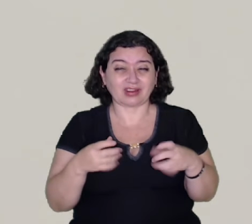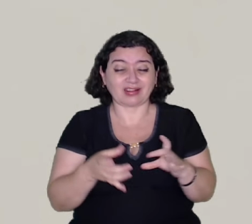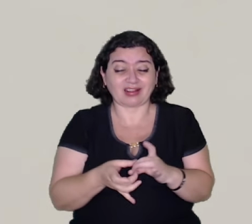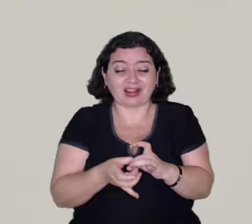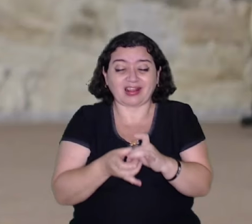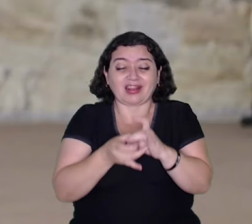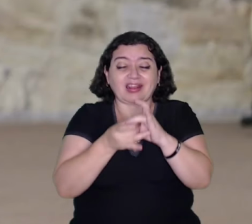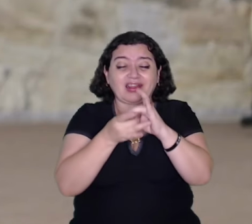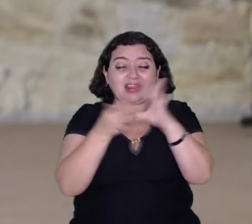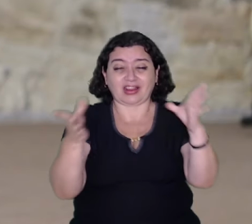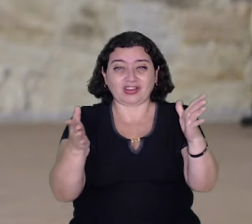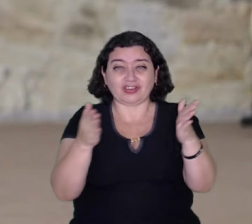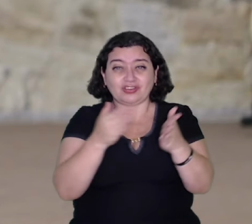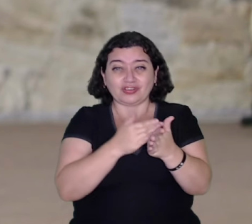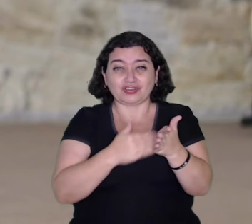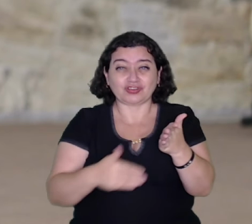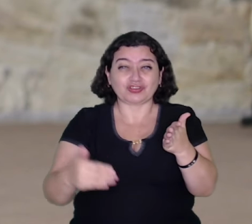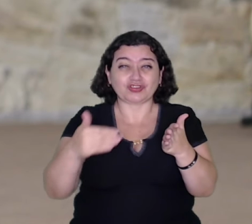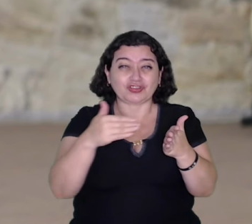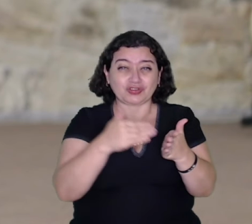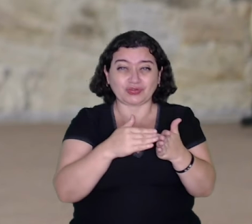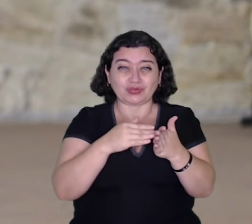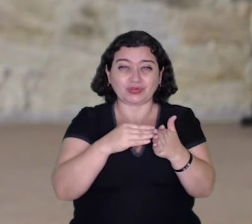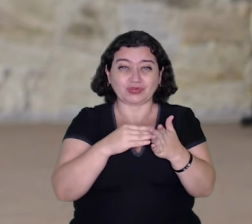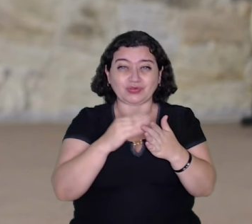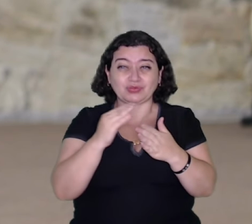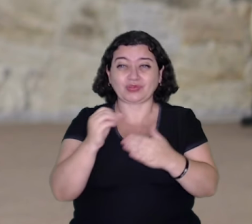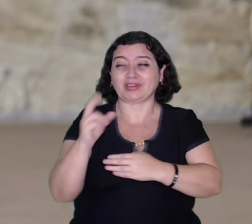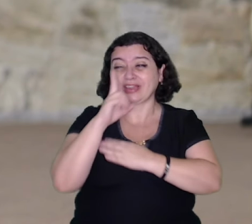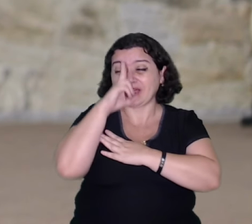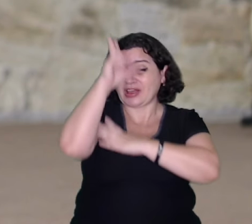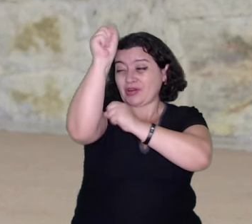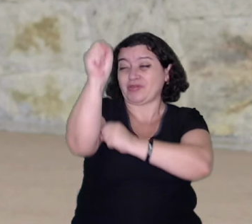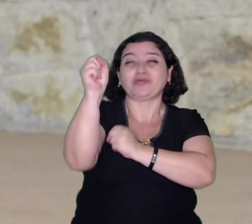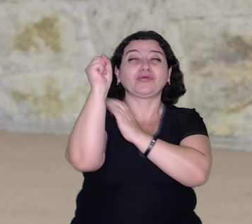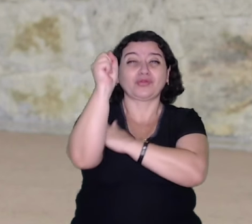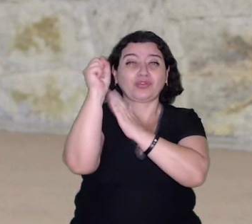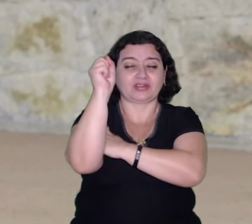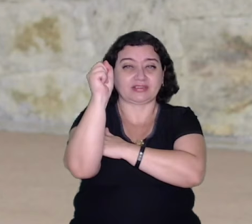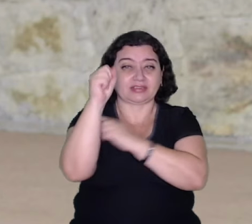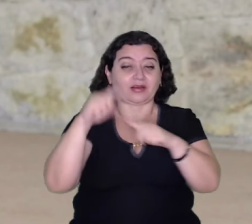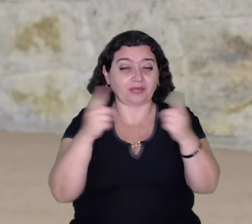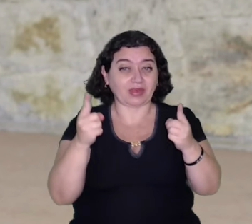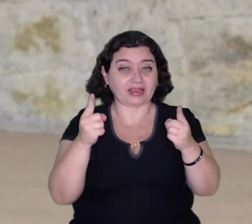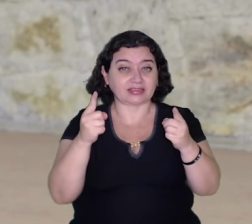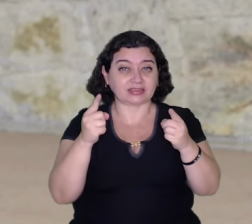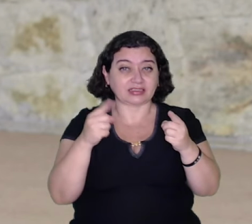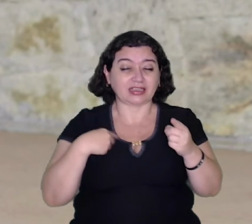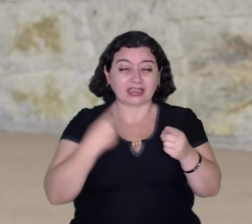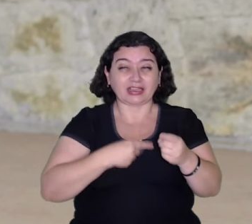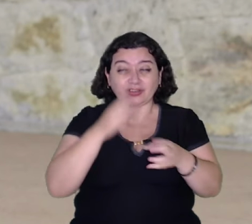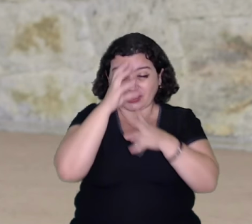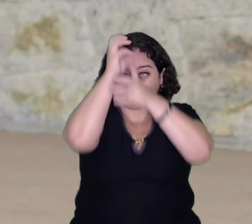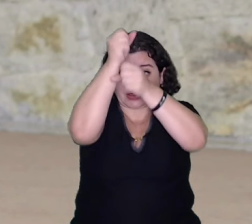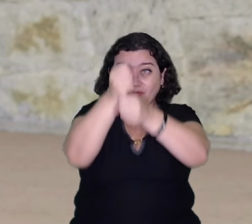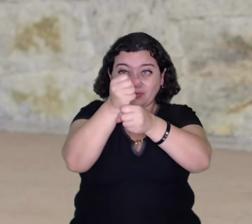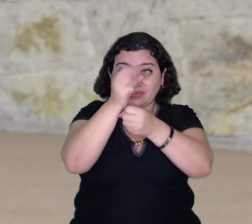de todo recurso exterior que nós temos e colocar toda a nossa confiança no